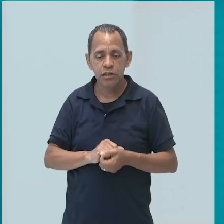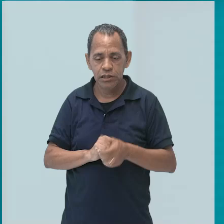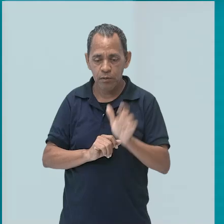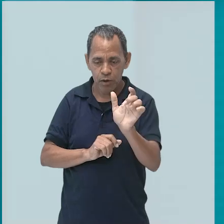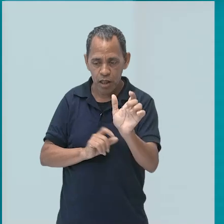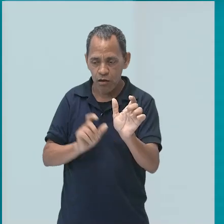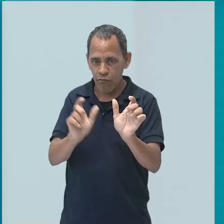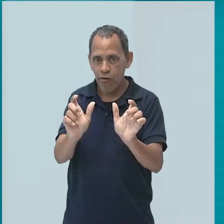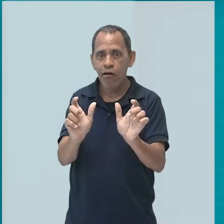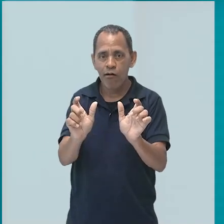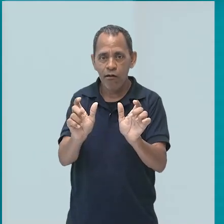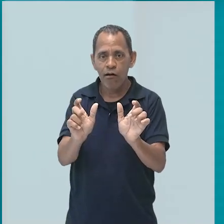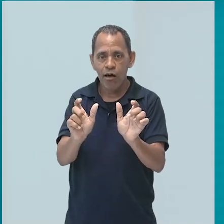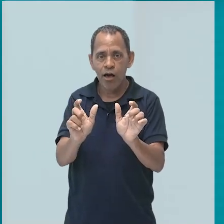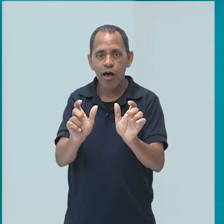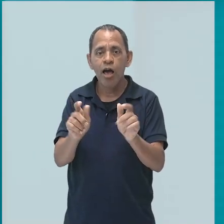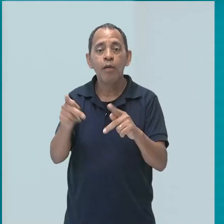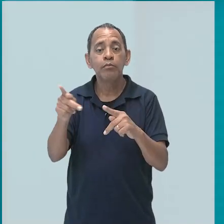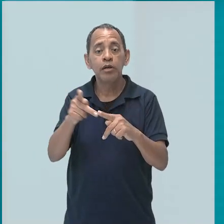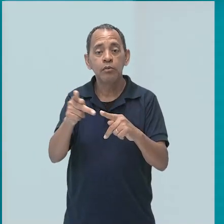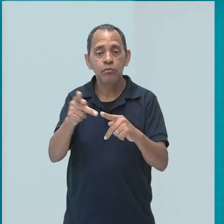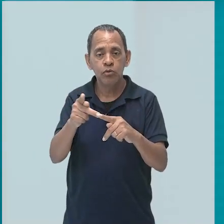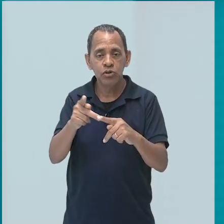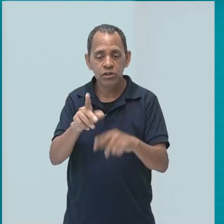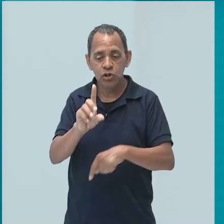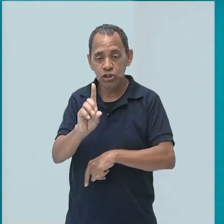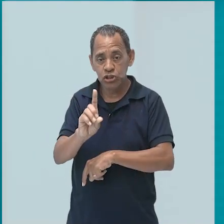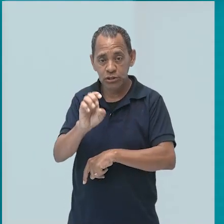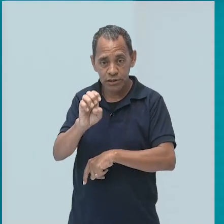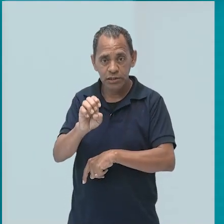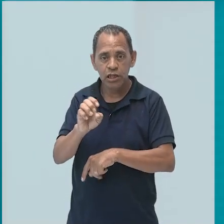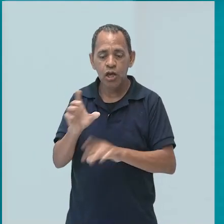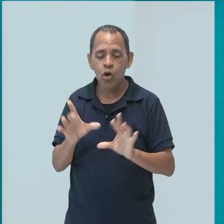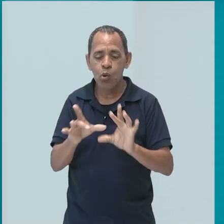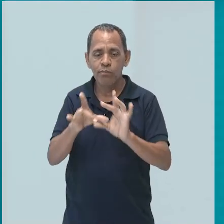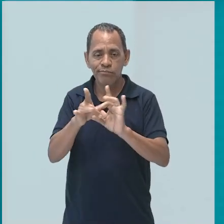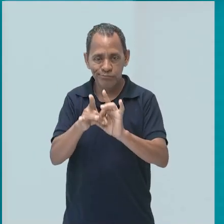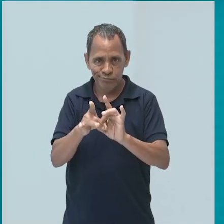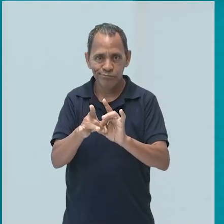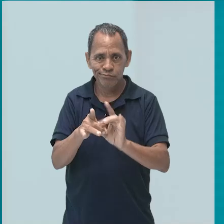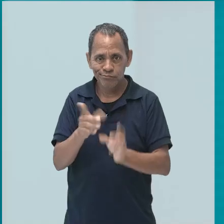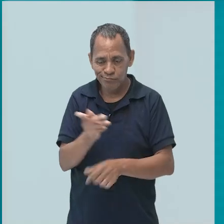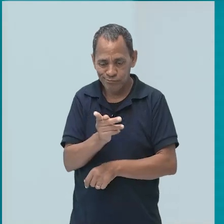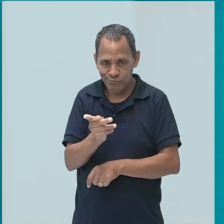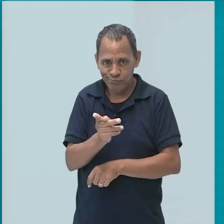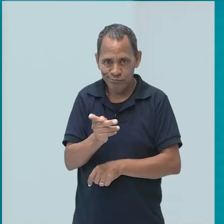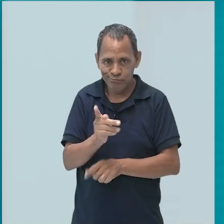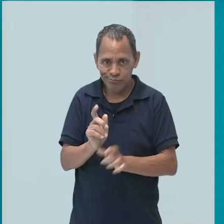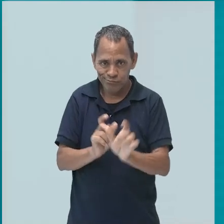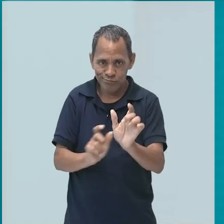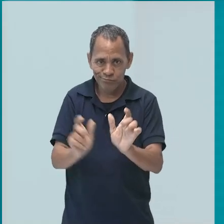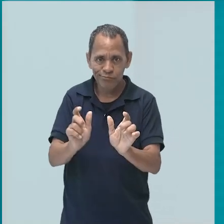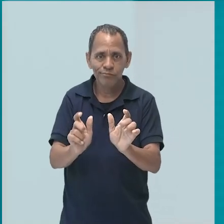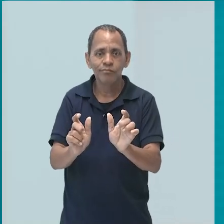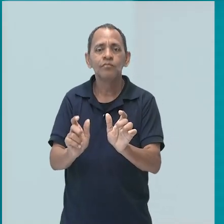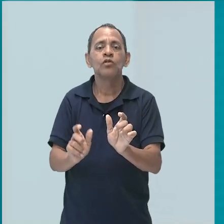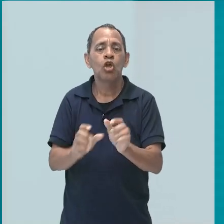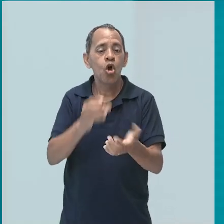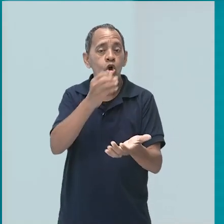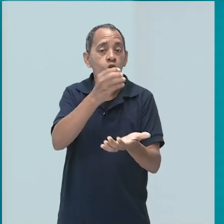de vidro, preposição de conecta as duas palavras, o substantivo vidro, certo?